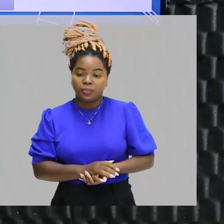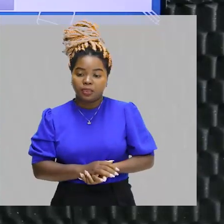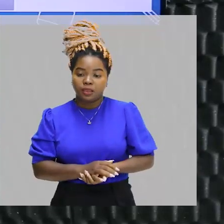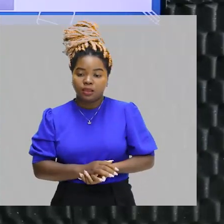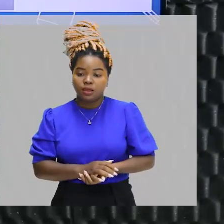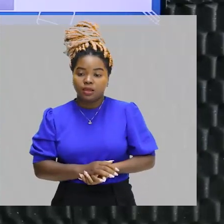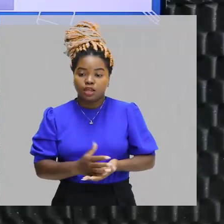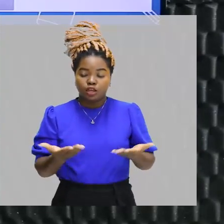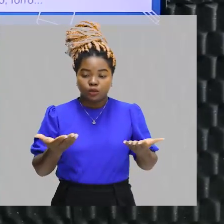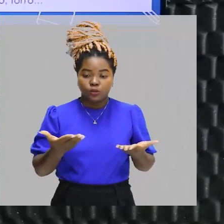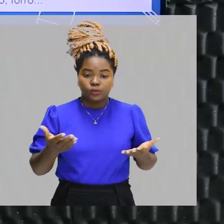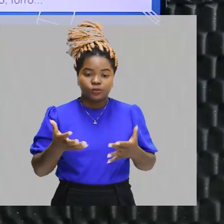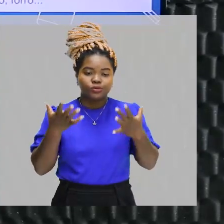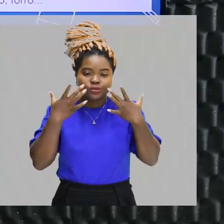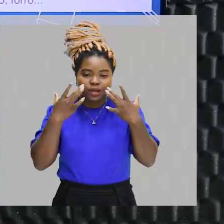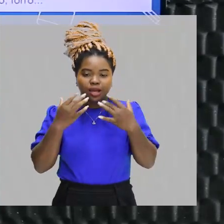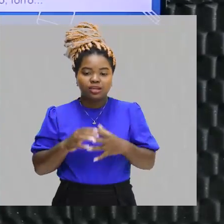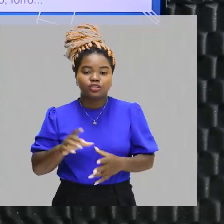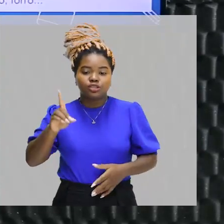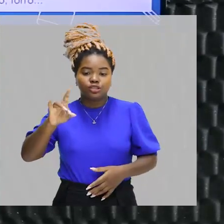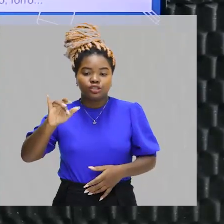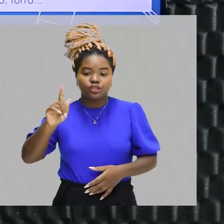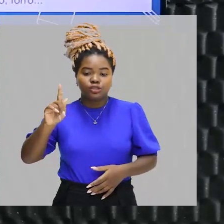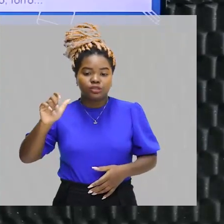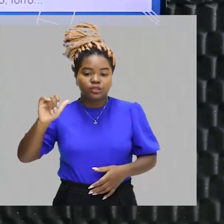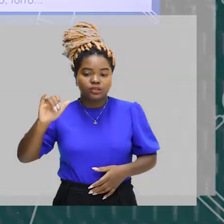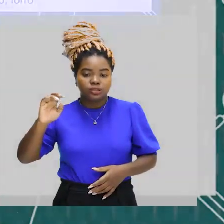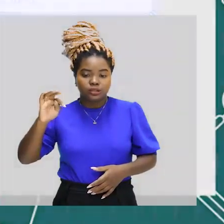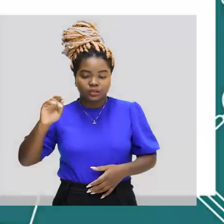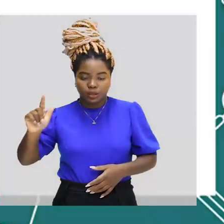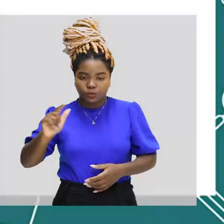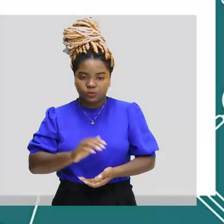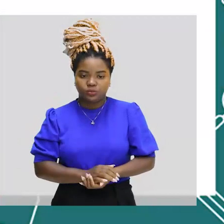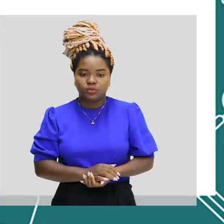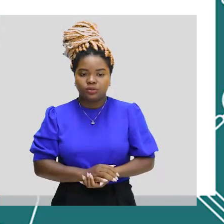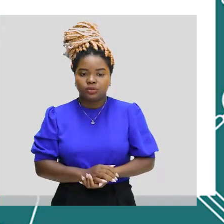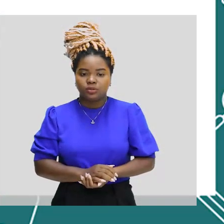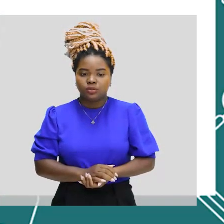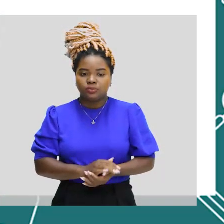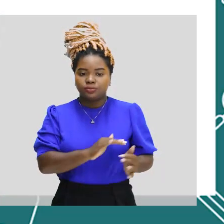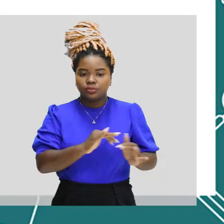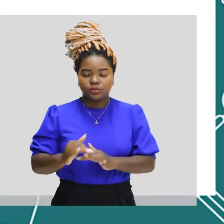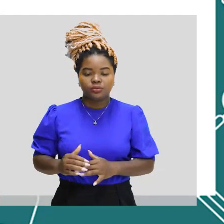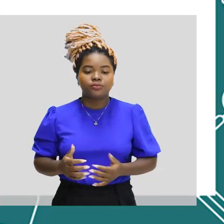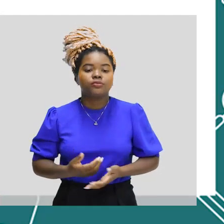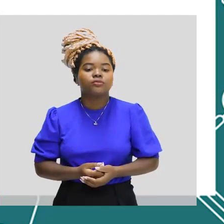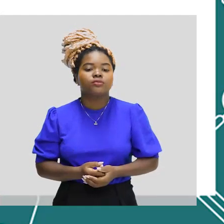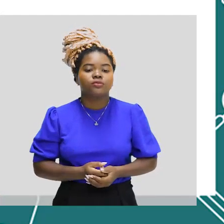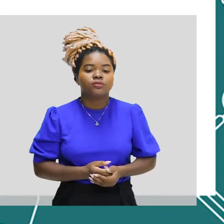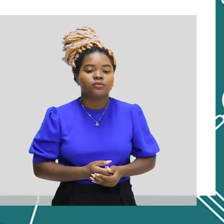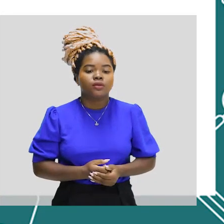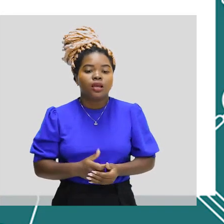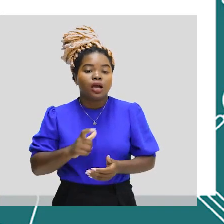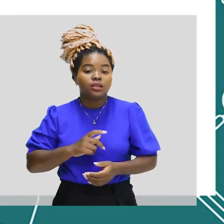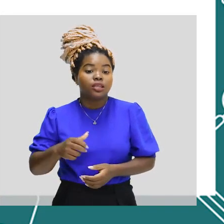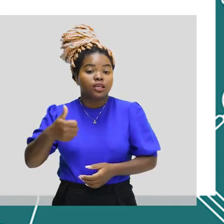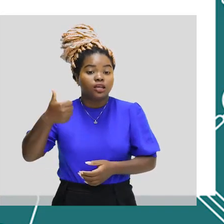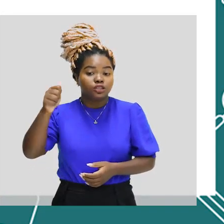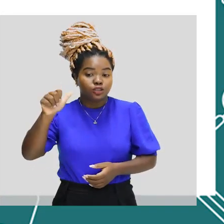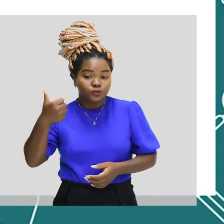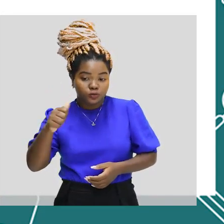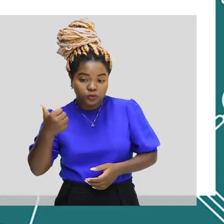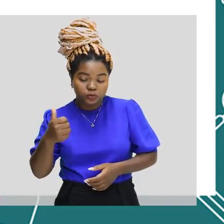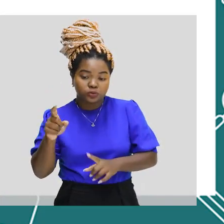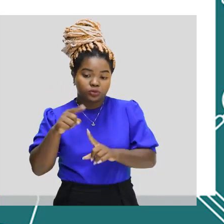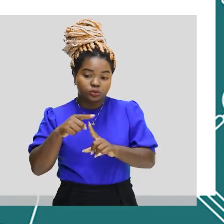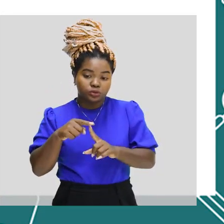e atualmente a arte digital. Então, quais são atualmente as 11 formas de